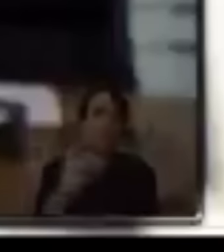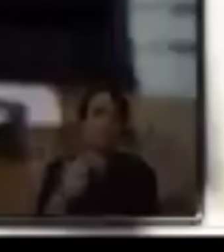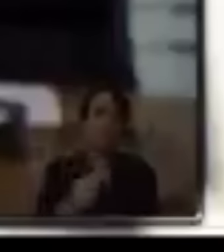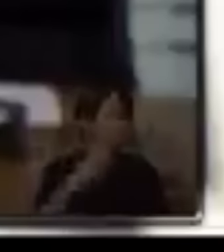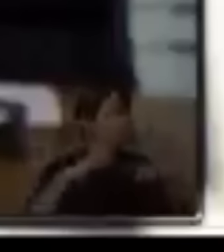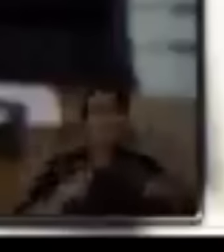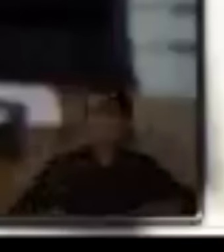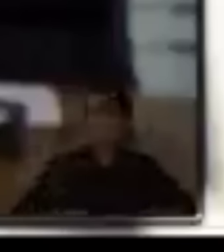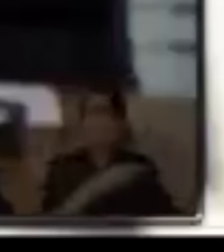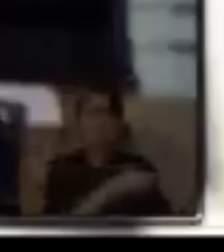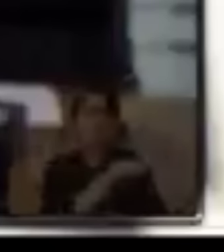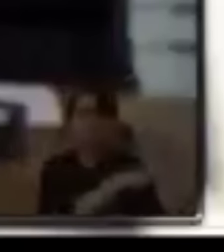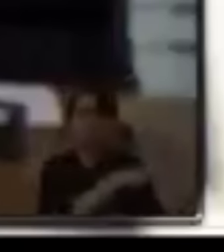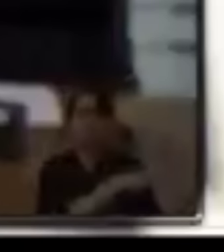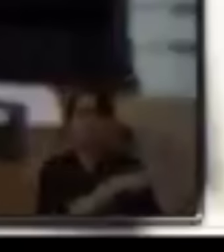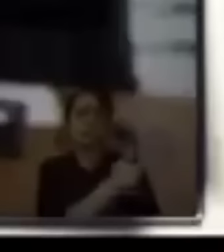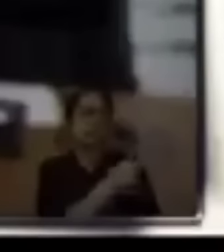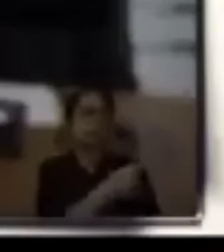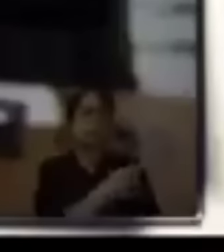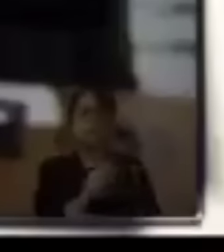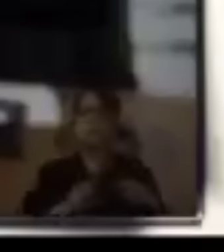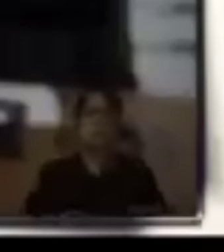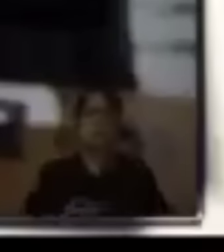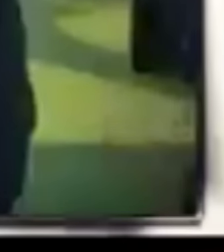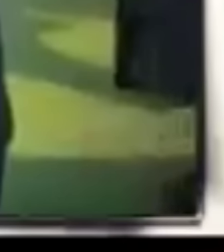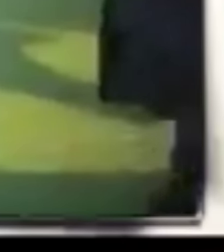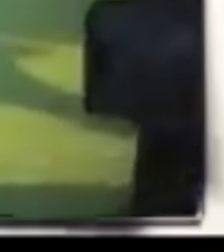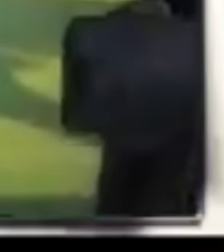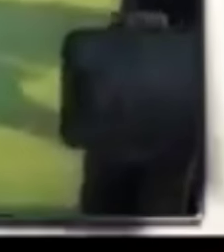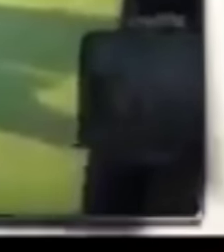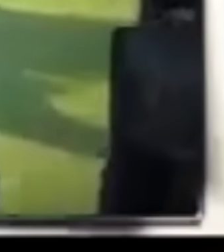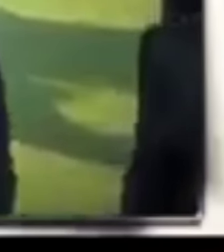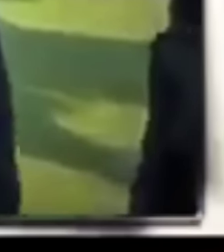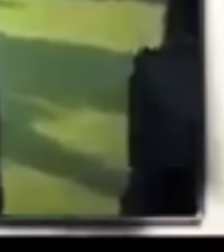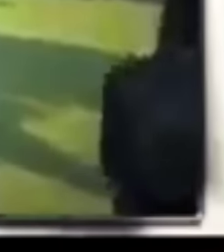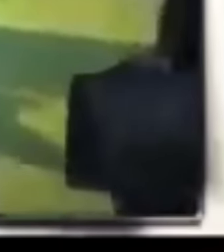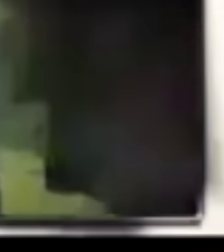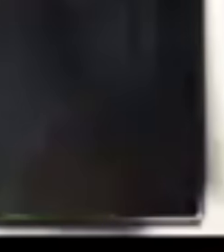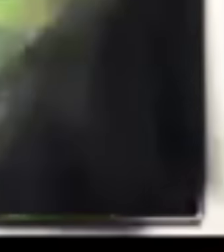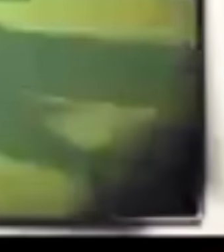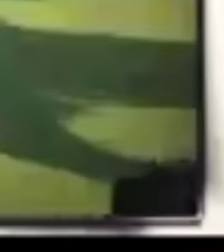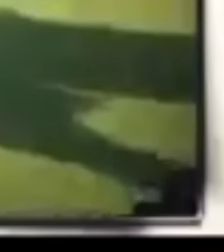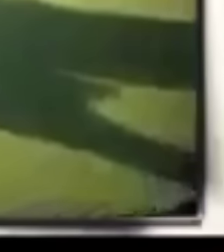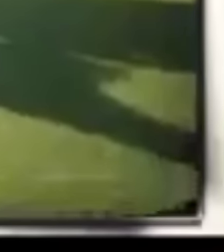humanismo dentro dele, quer dizer, ele é um incivilizado.